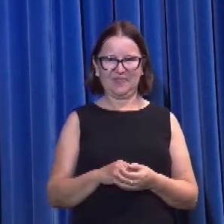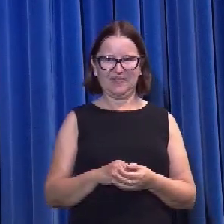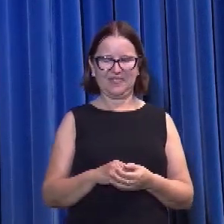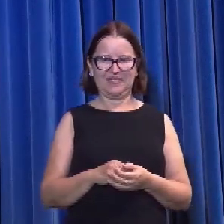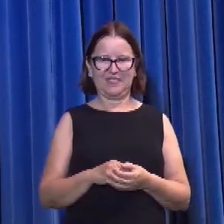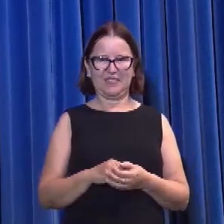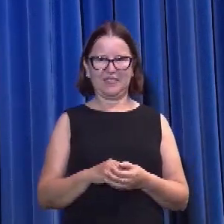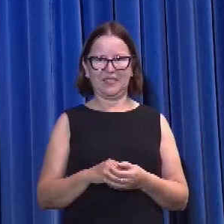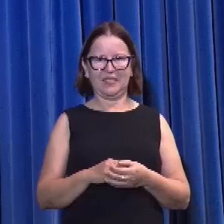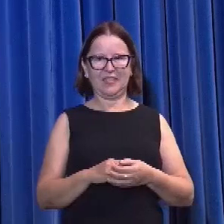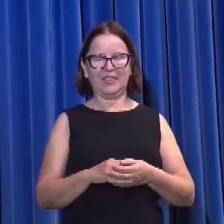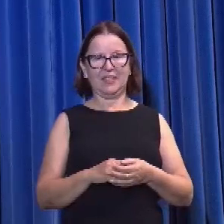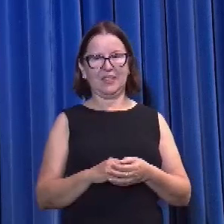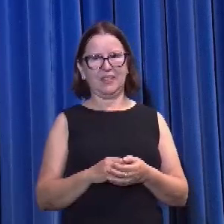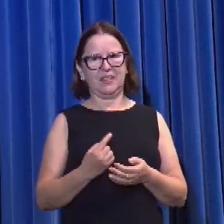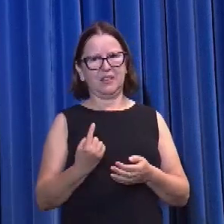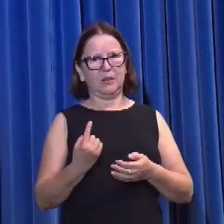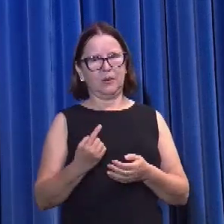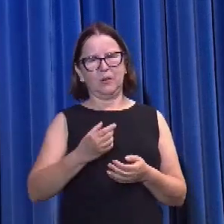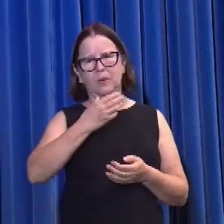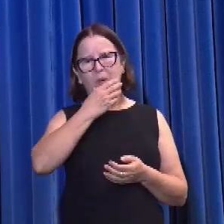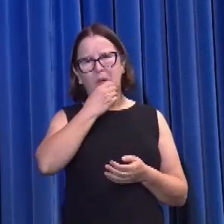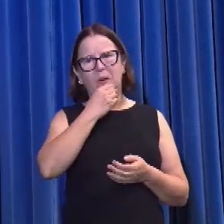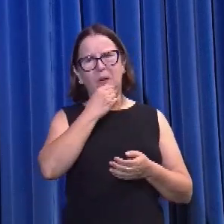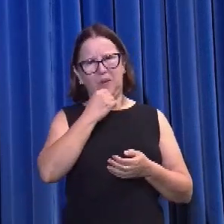Um hindu tibetano.